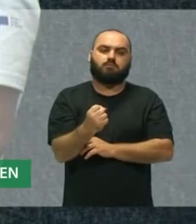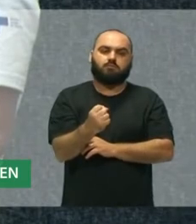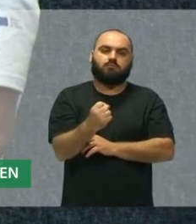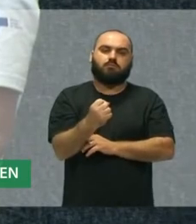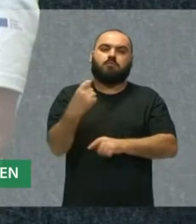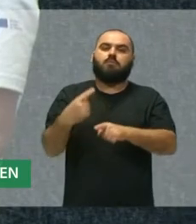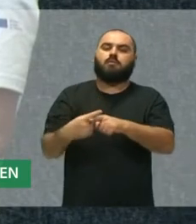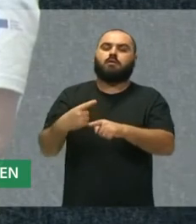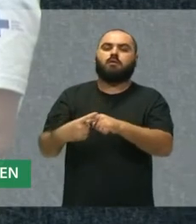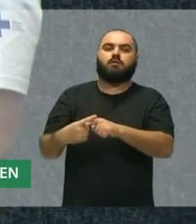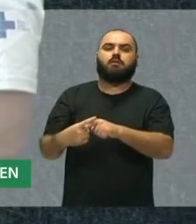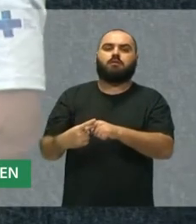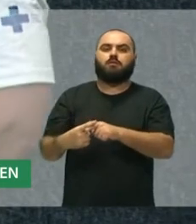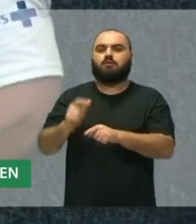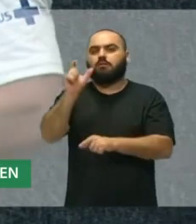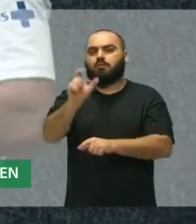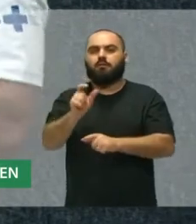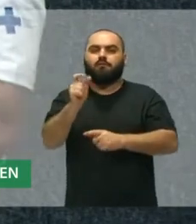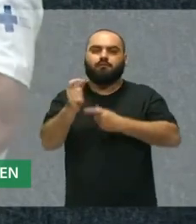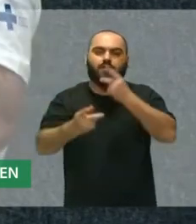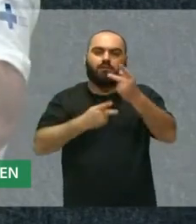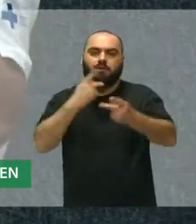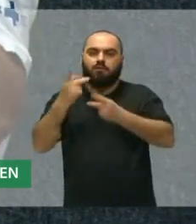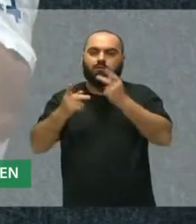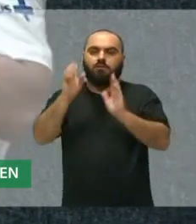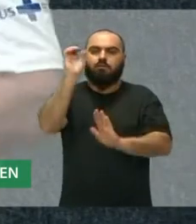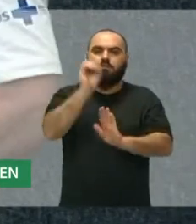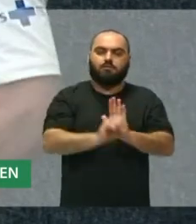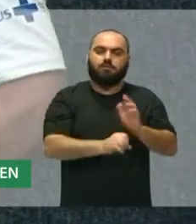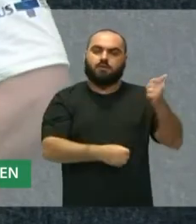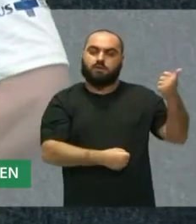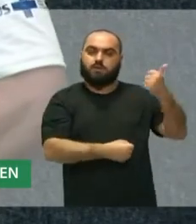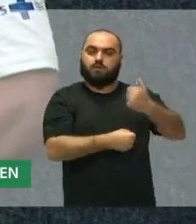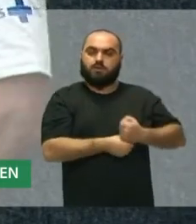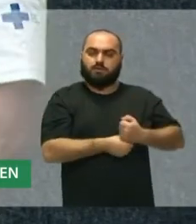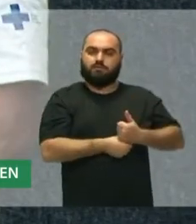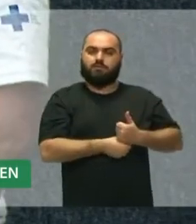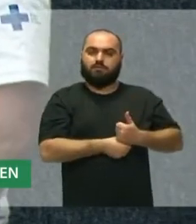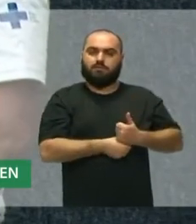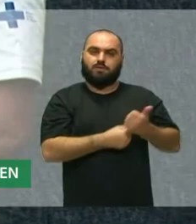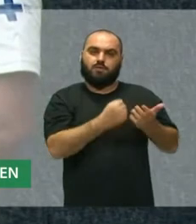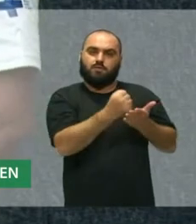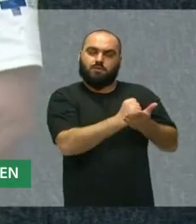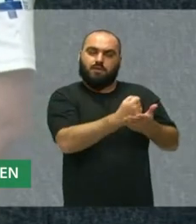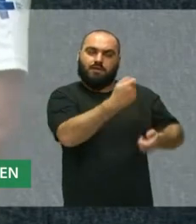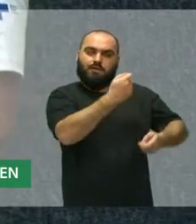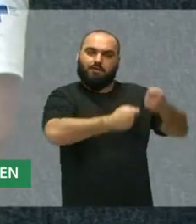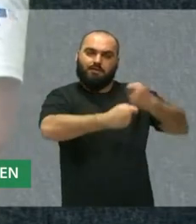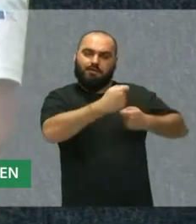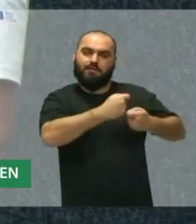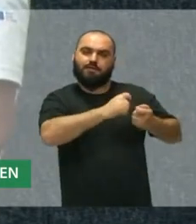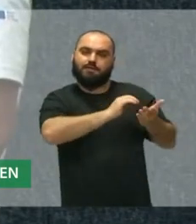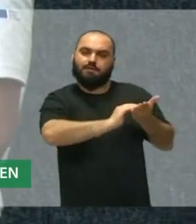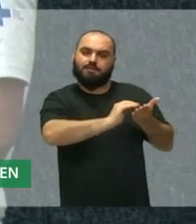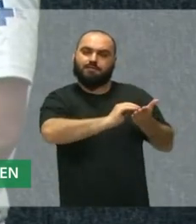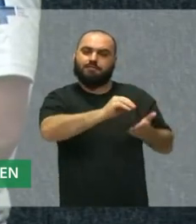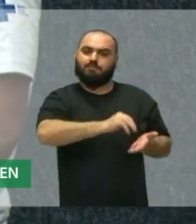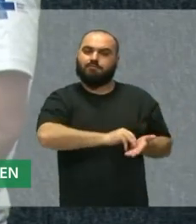por conta da manifestação exarada no ofício da Diretoria de Regulação, Controle e Avaliação da Secretaria Municipal de